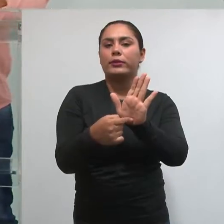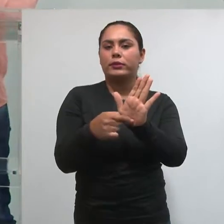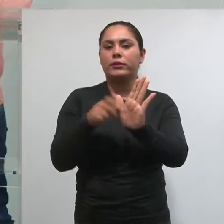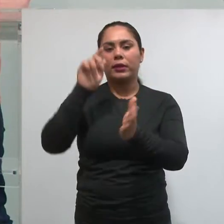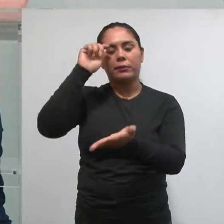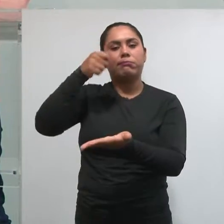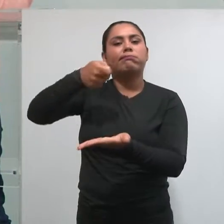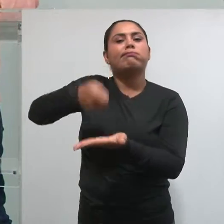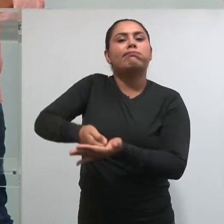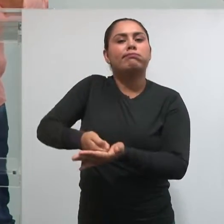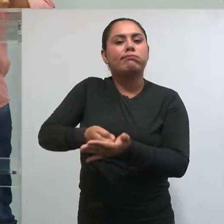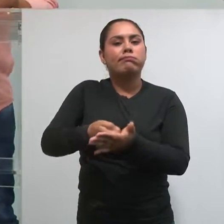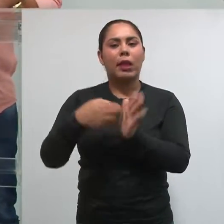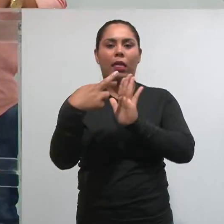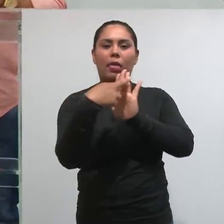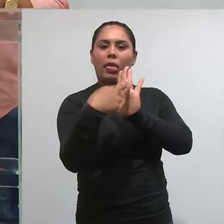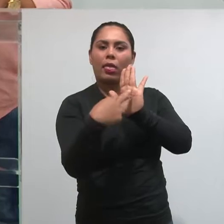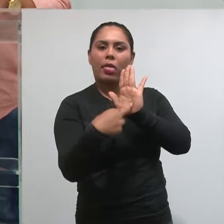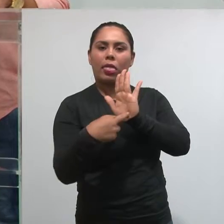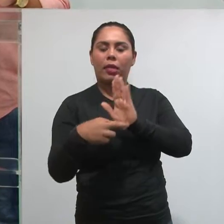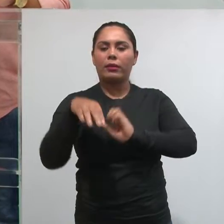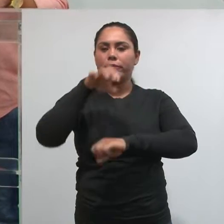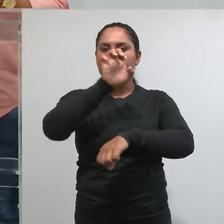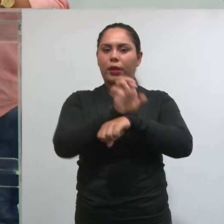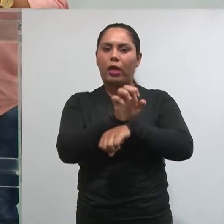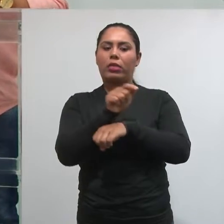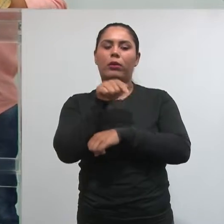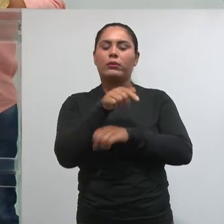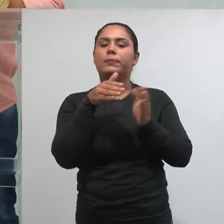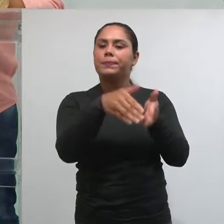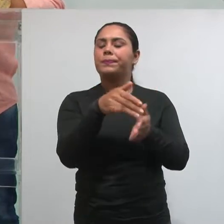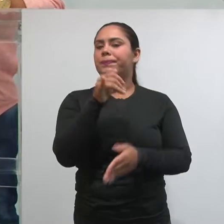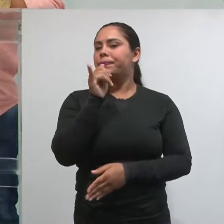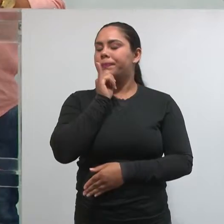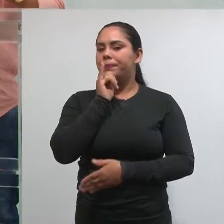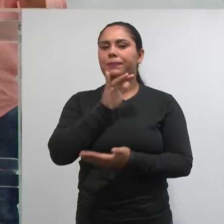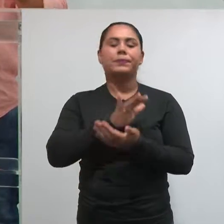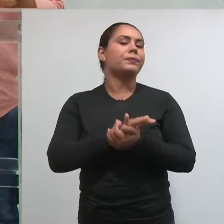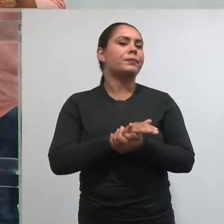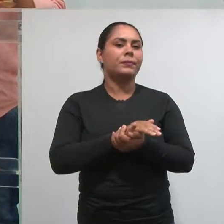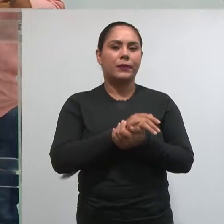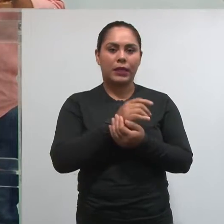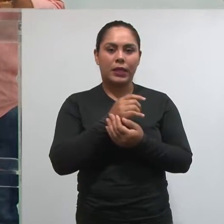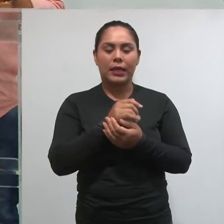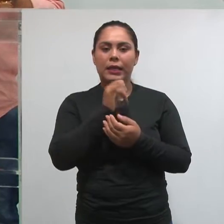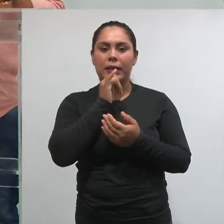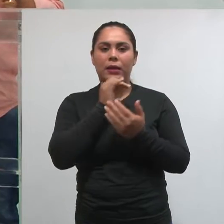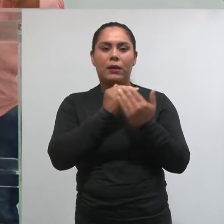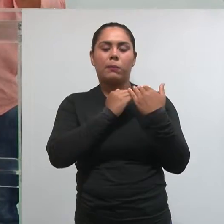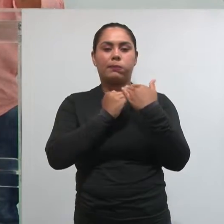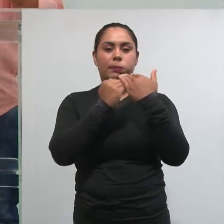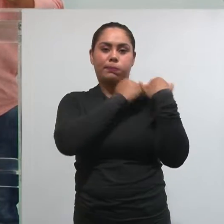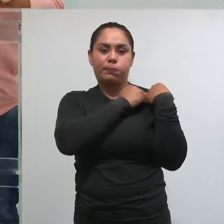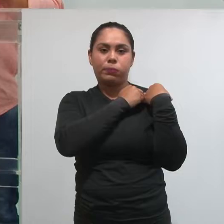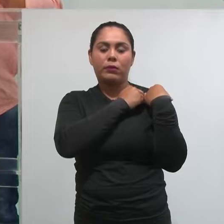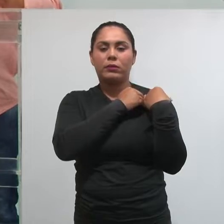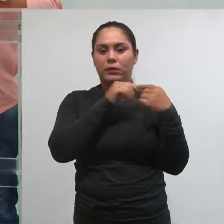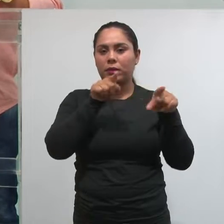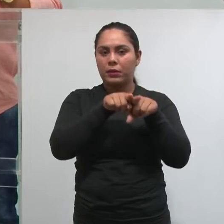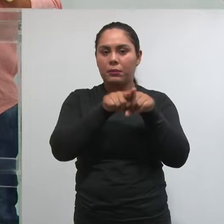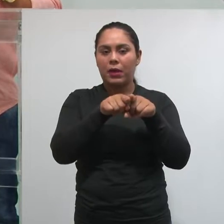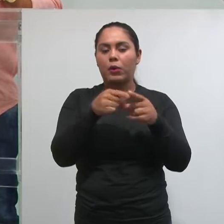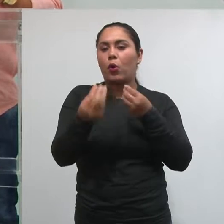próprio Estado na atuação das políticas públicas. Um exemplo disso é a distribuição de responsabilidades na nossa